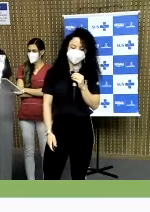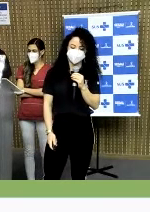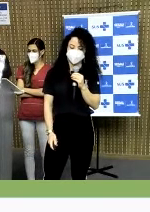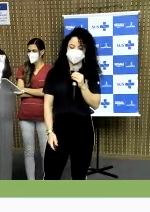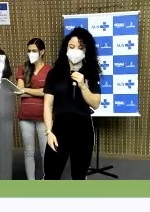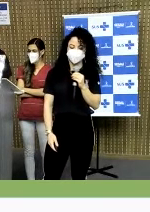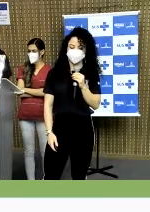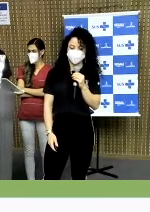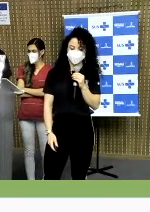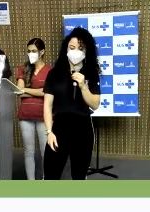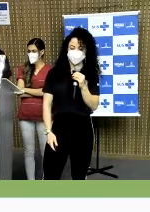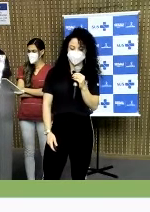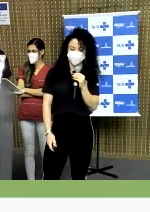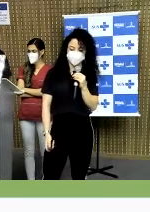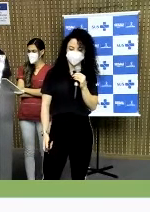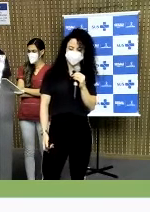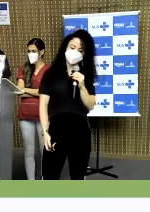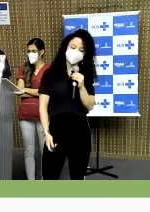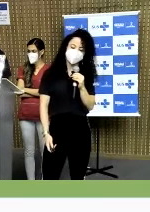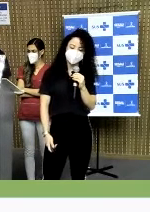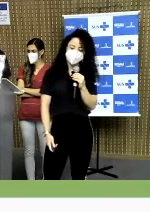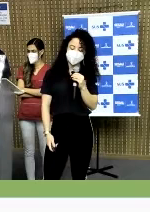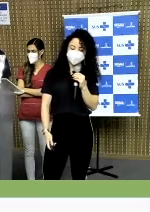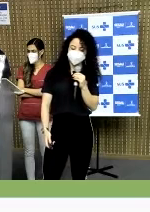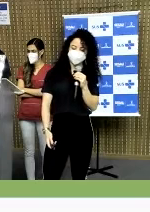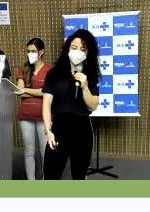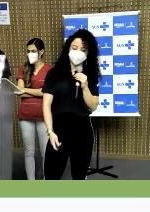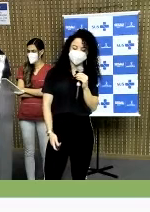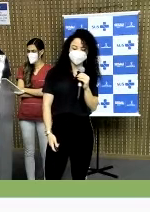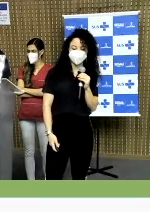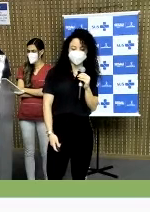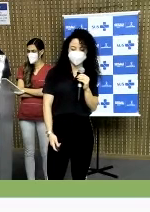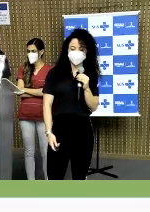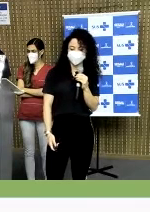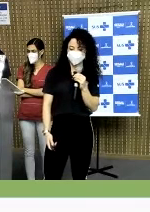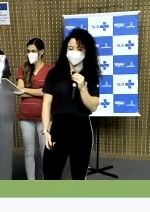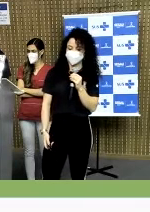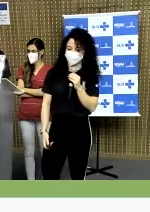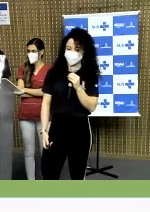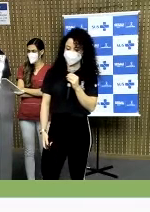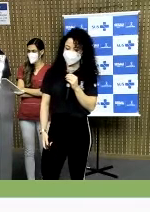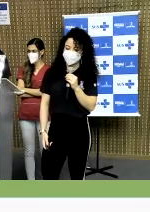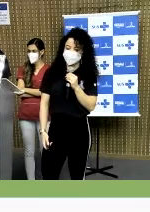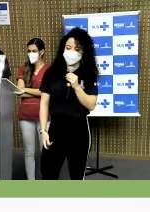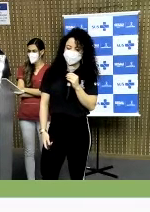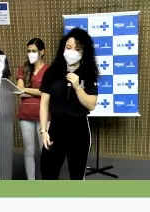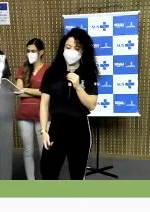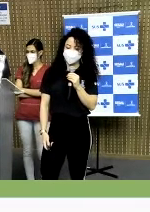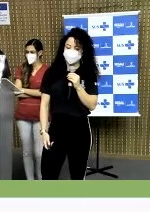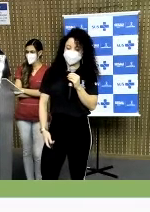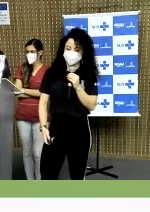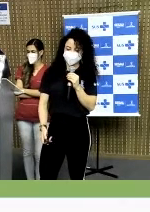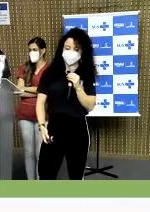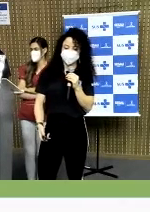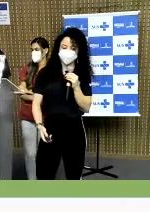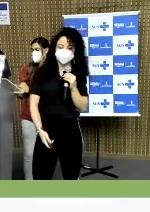tabagistas cadastradas, em 2020 eram 205, no primeiro semestre de 2021, 230, né? E